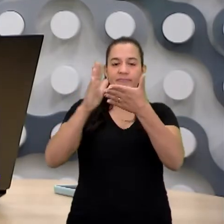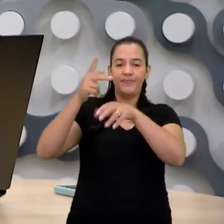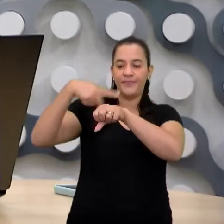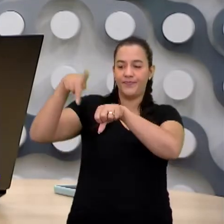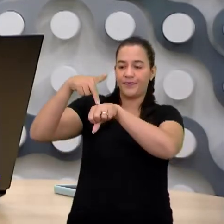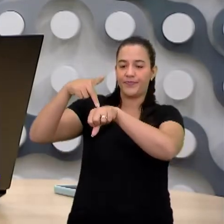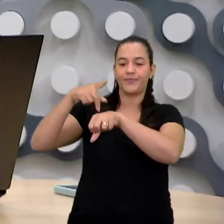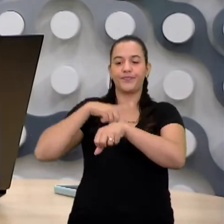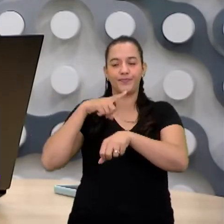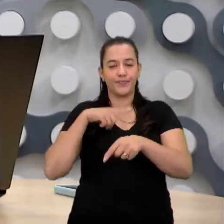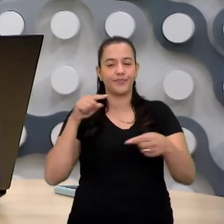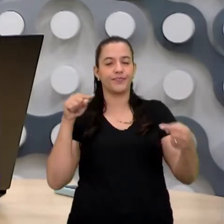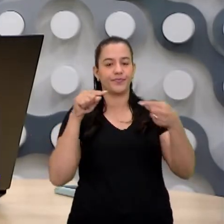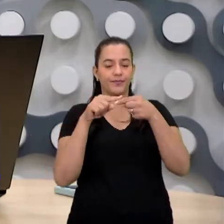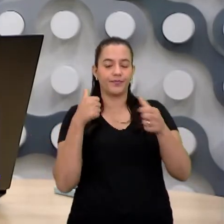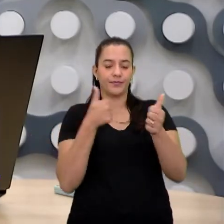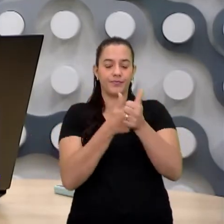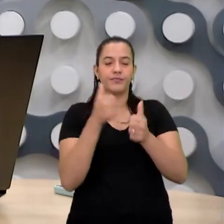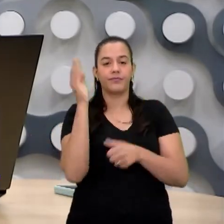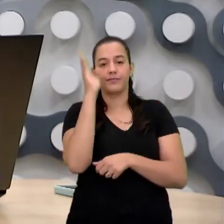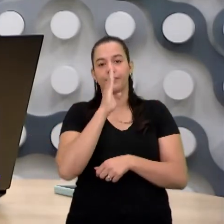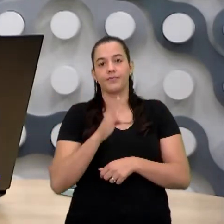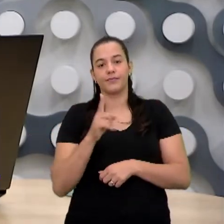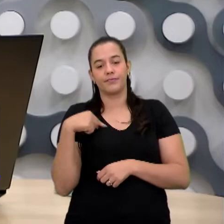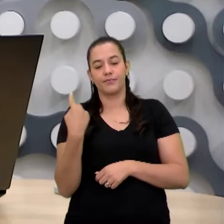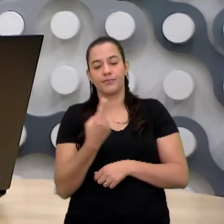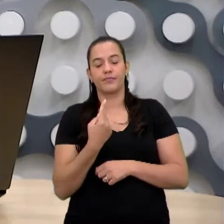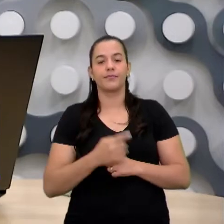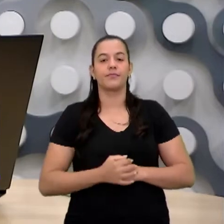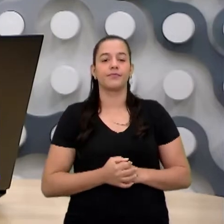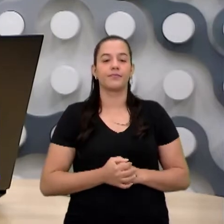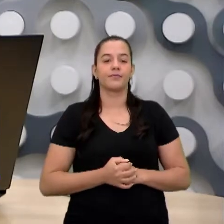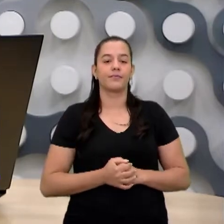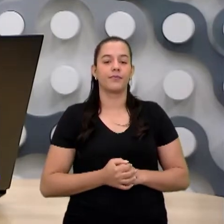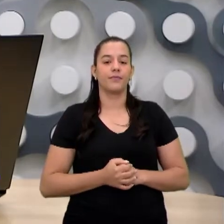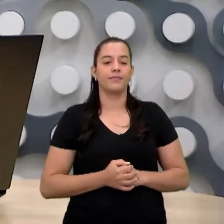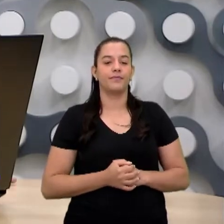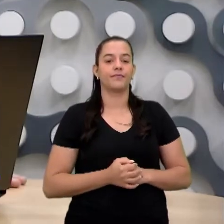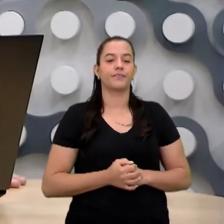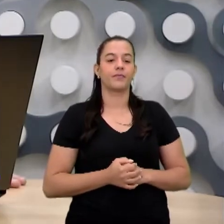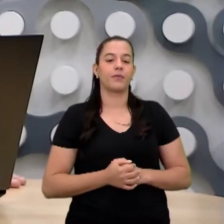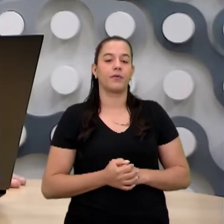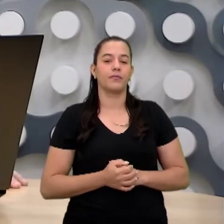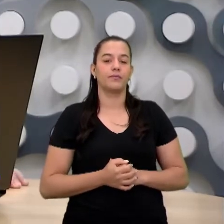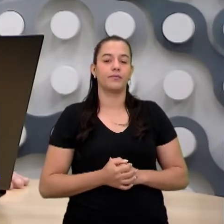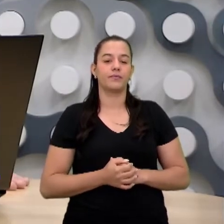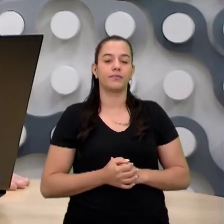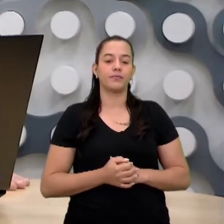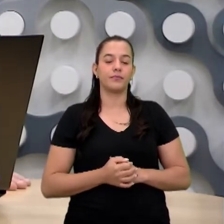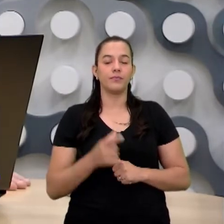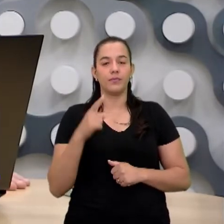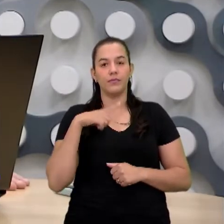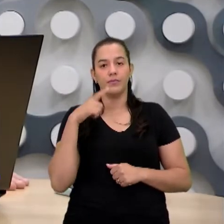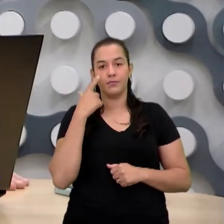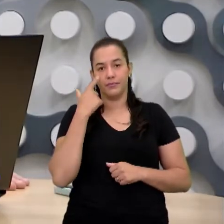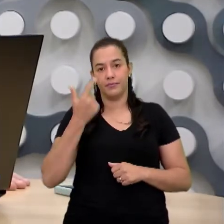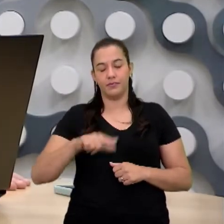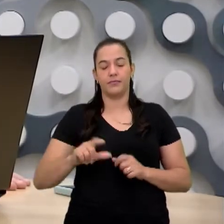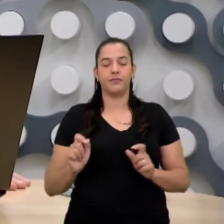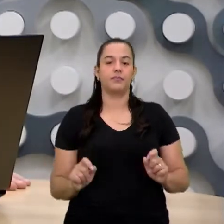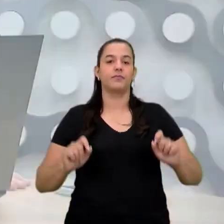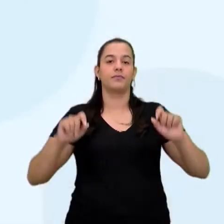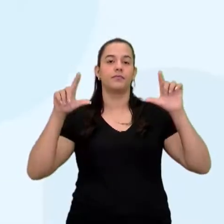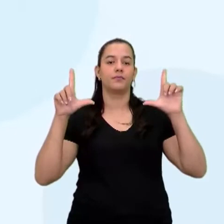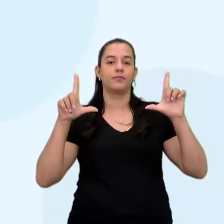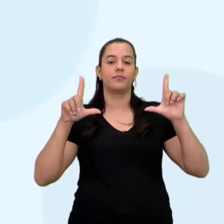bem próximos ao nosso país. Vamos lá para a próxima tela, que esses dados são bem interessantes aí, né? Nós temos lá